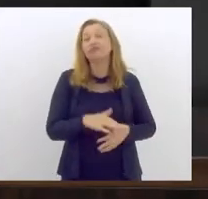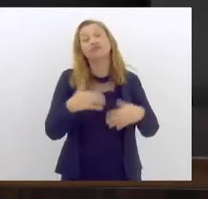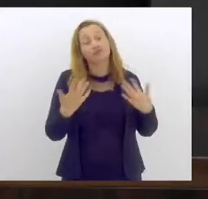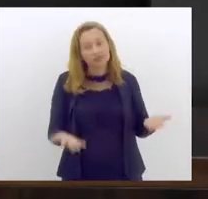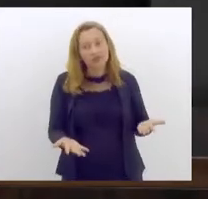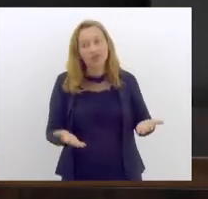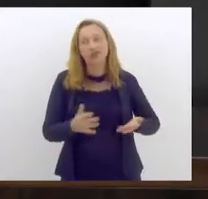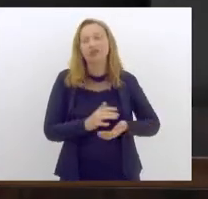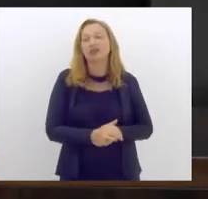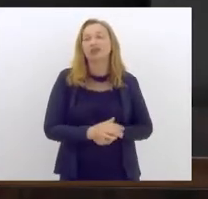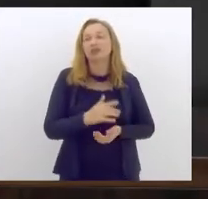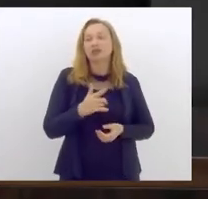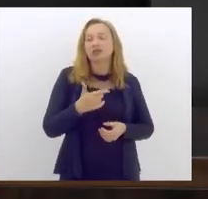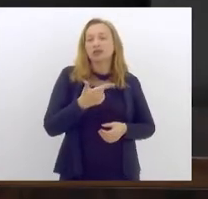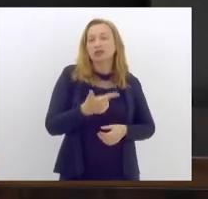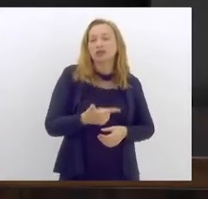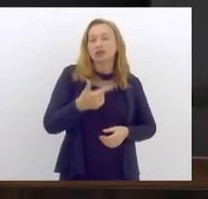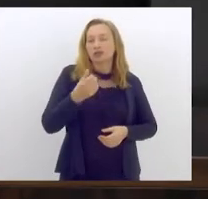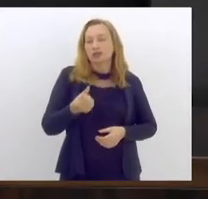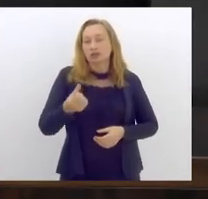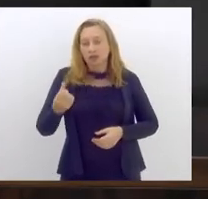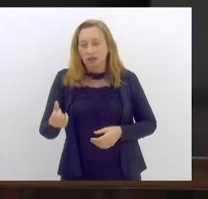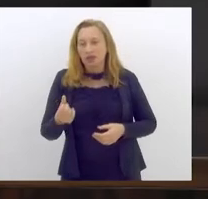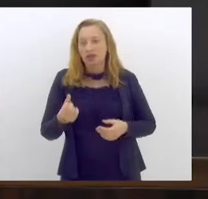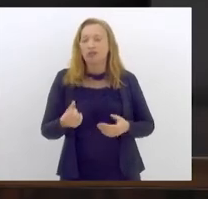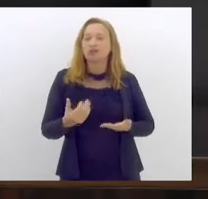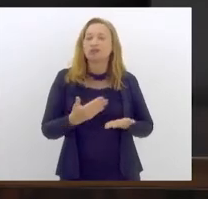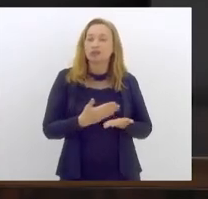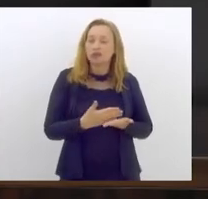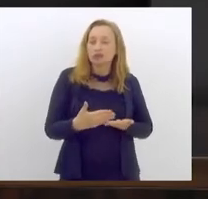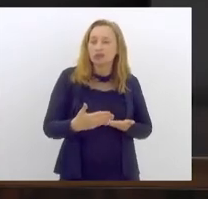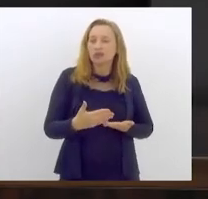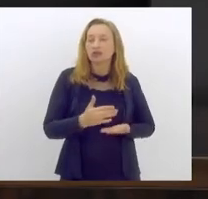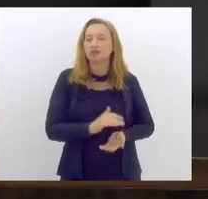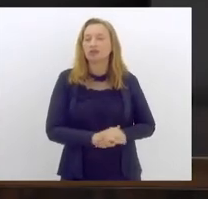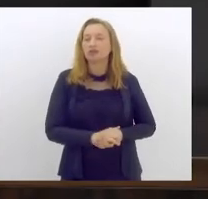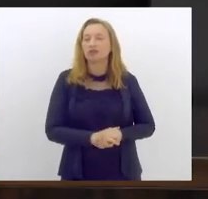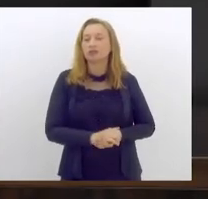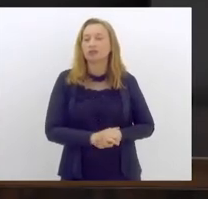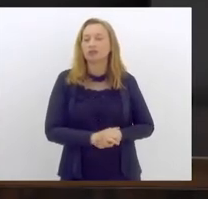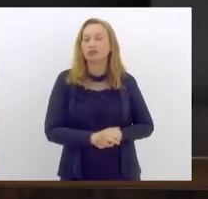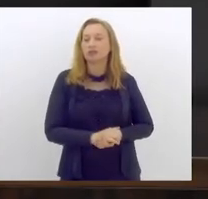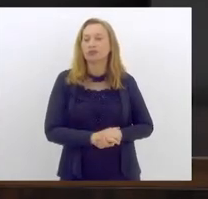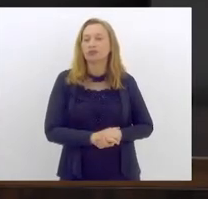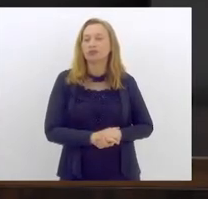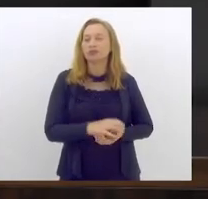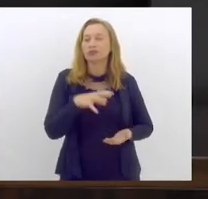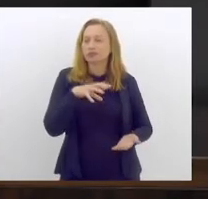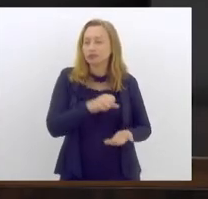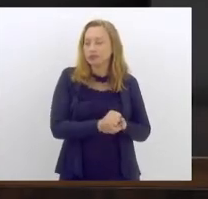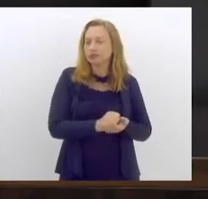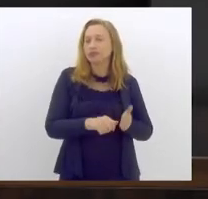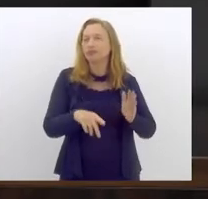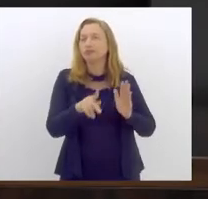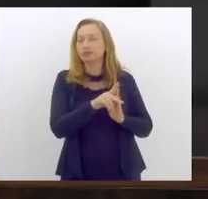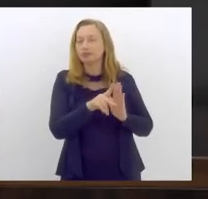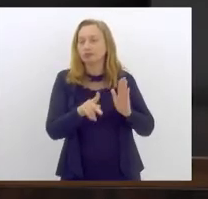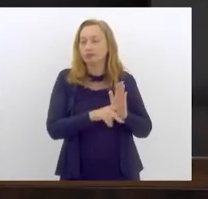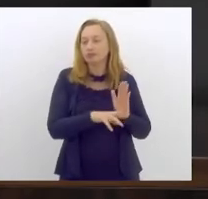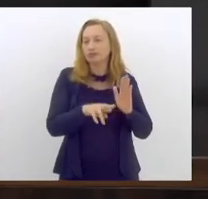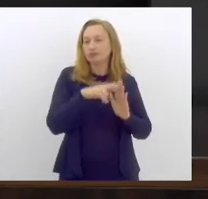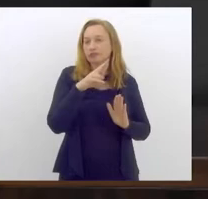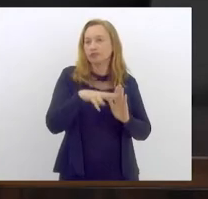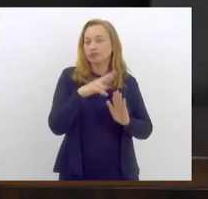nós em 2016 nós institucionalizamos com um projeto de resolução que